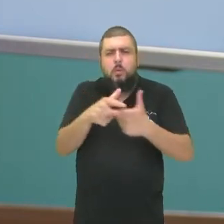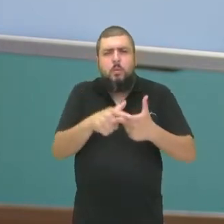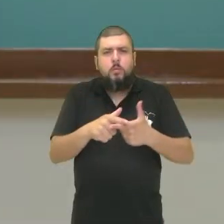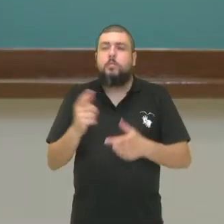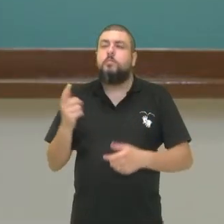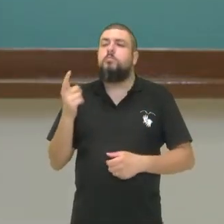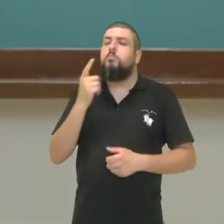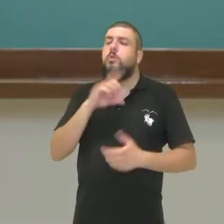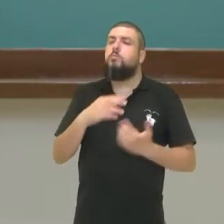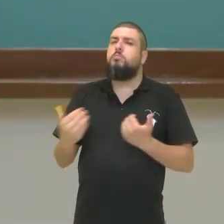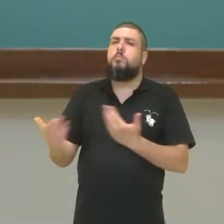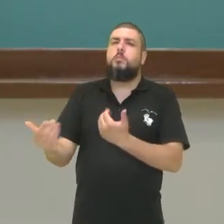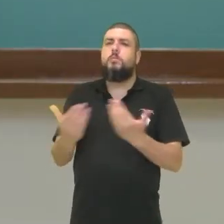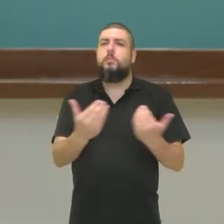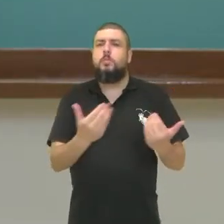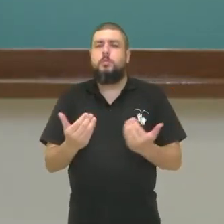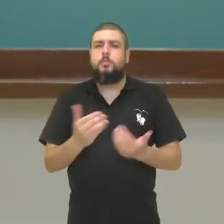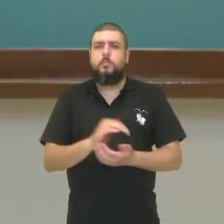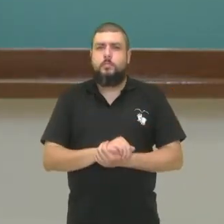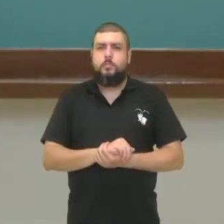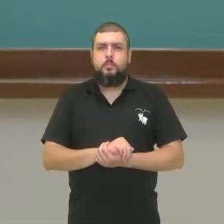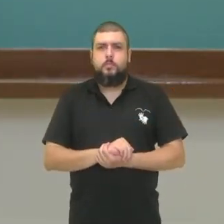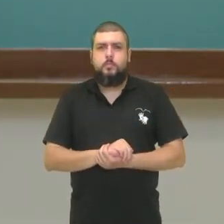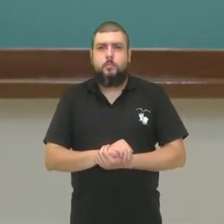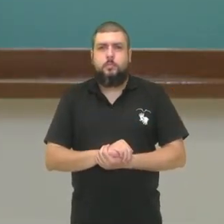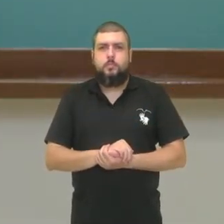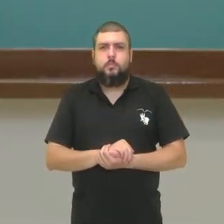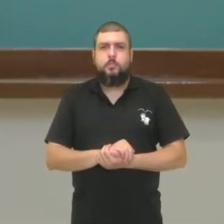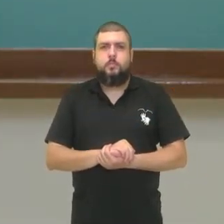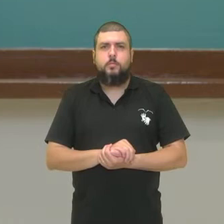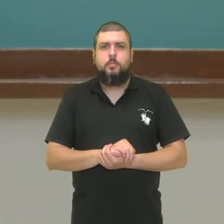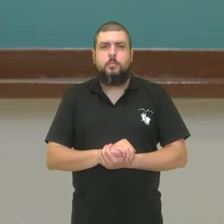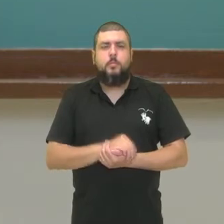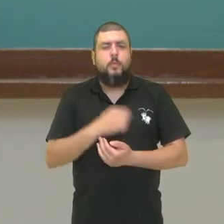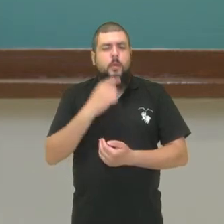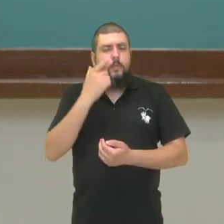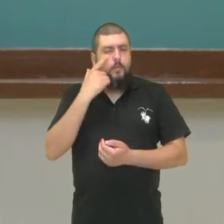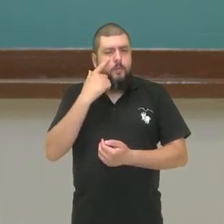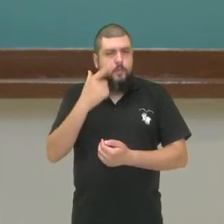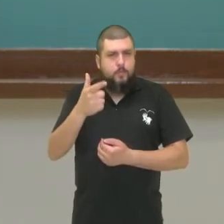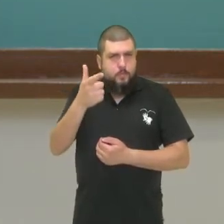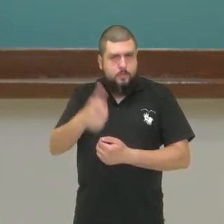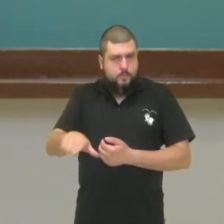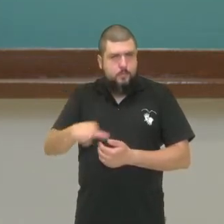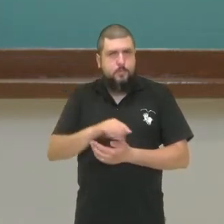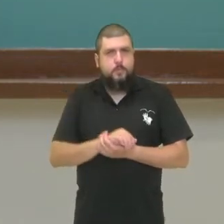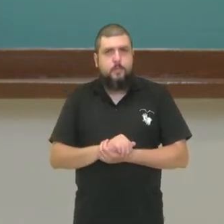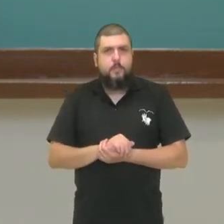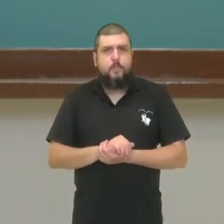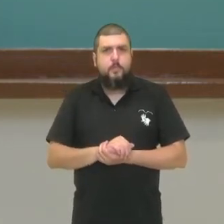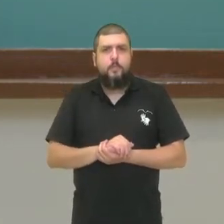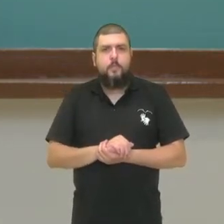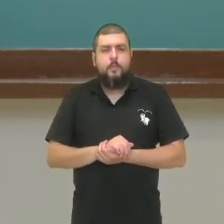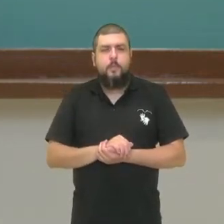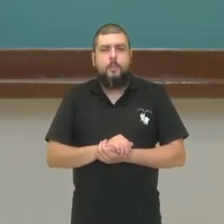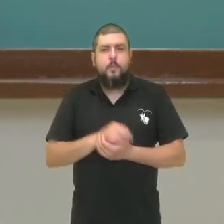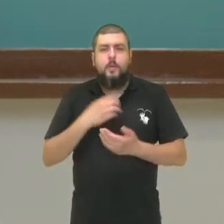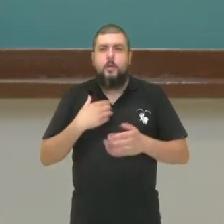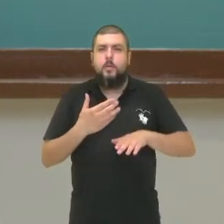social. Então vamos ver mais um pouquinho sobre essa atividade. Elas contribuem para